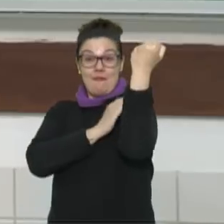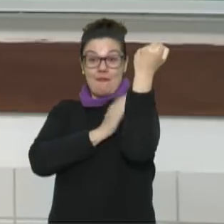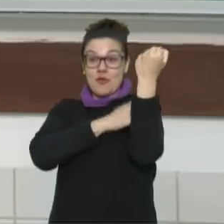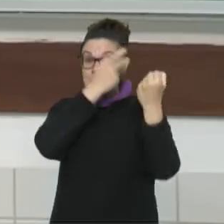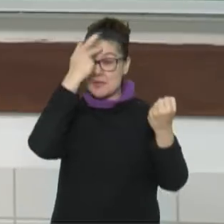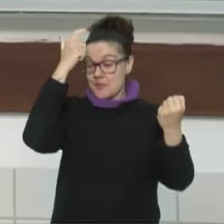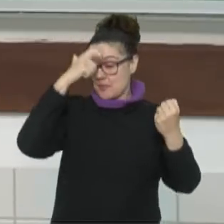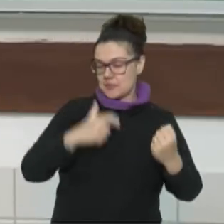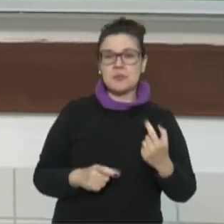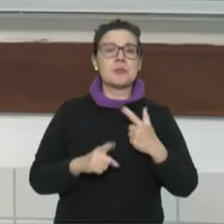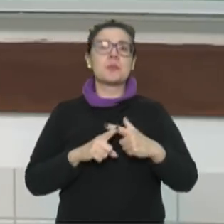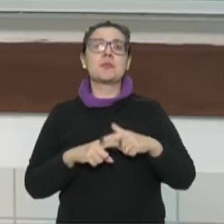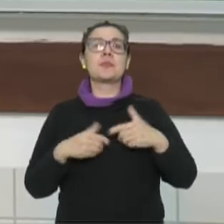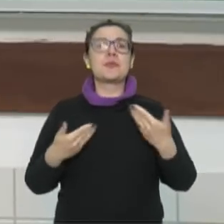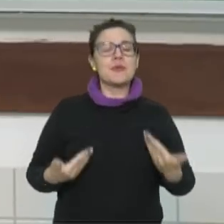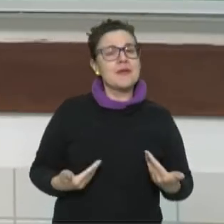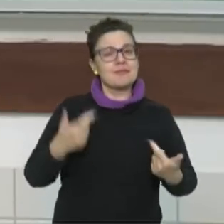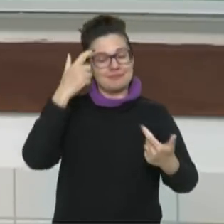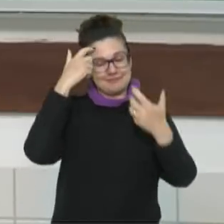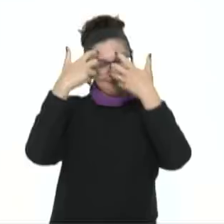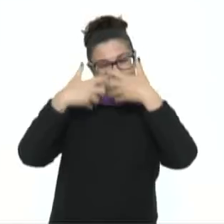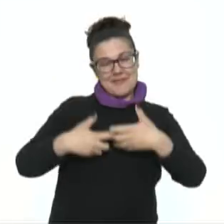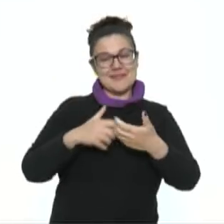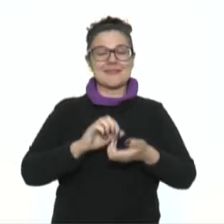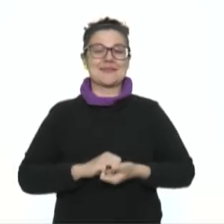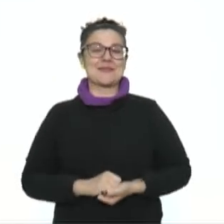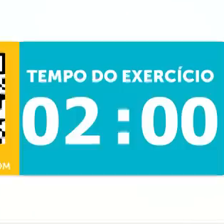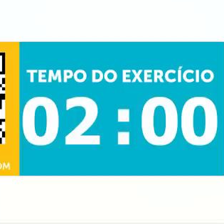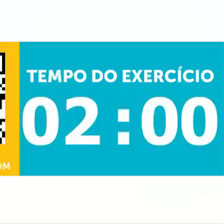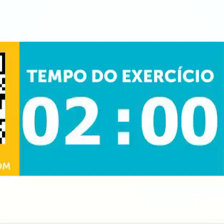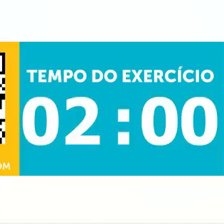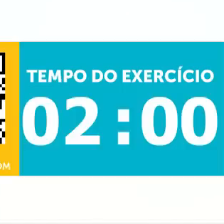mesmo? Então, pensa um pouquinho.